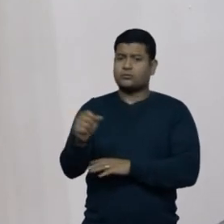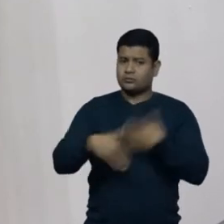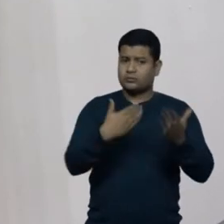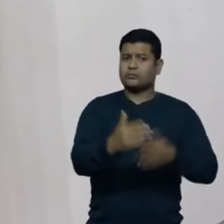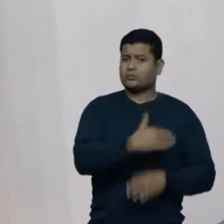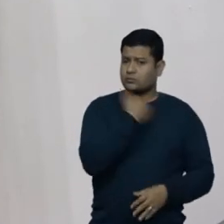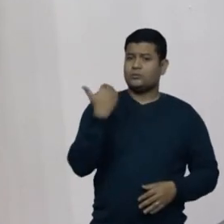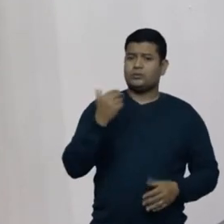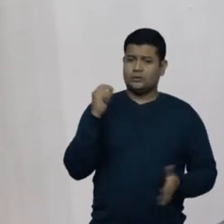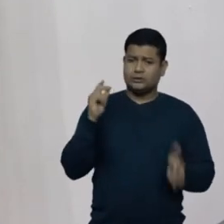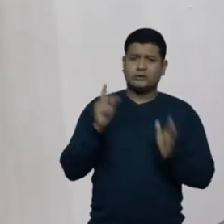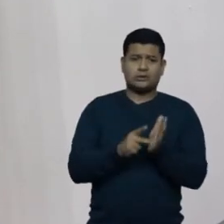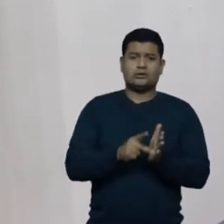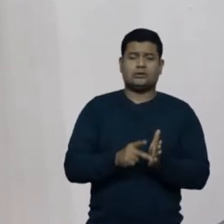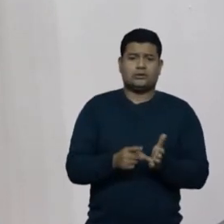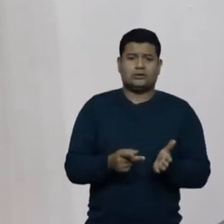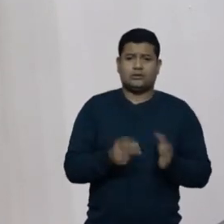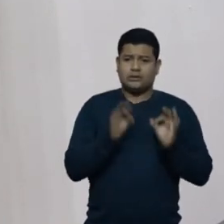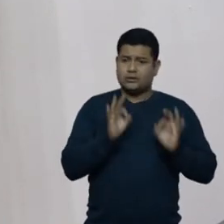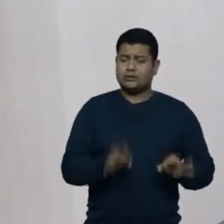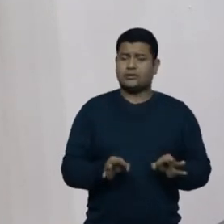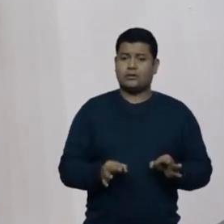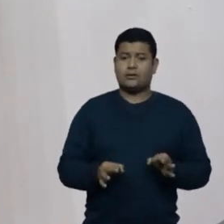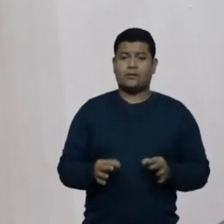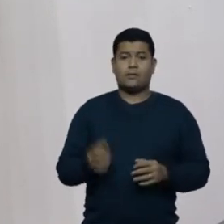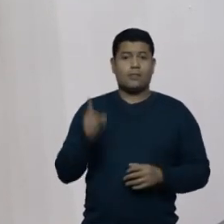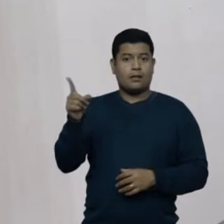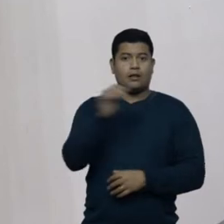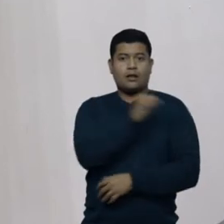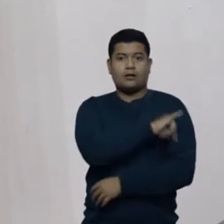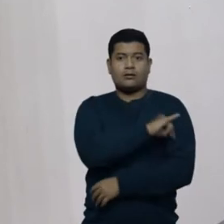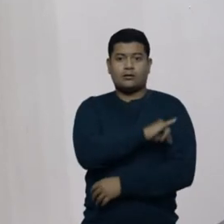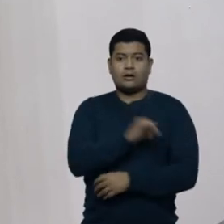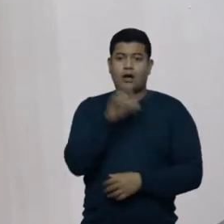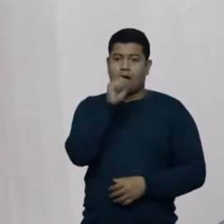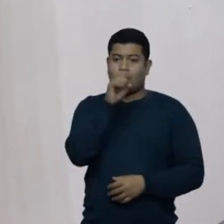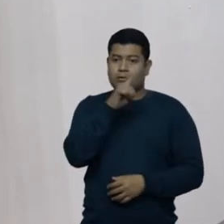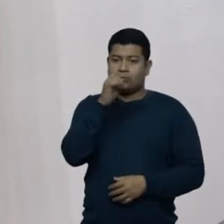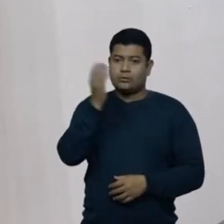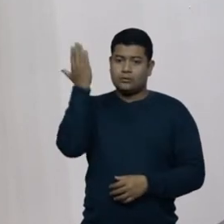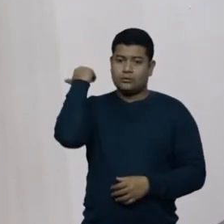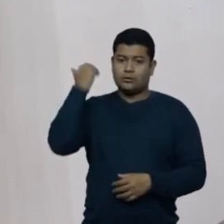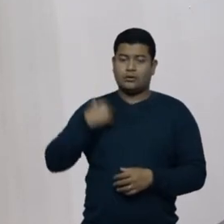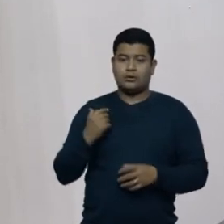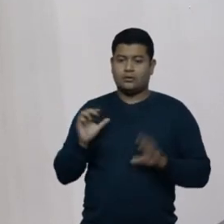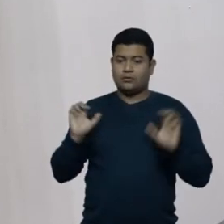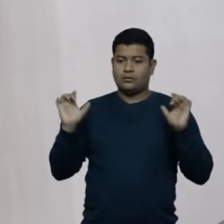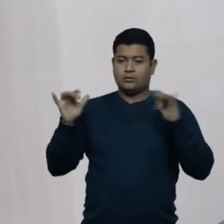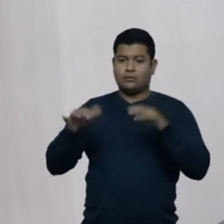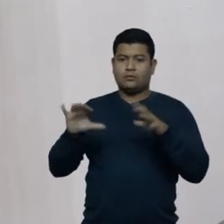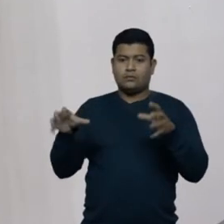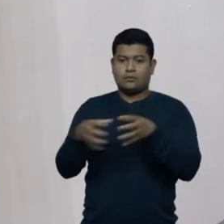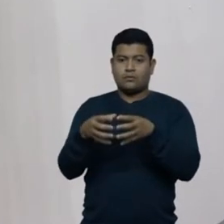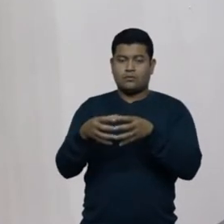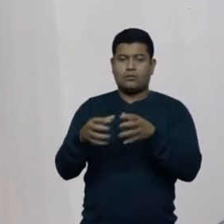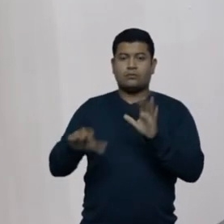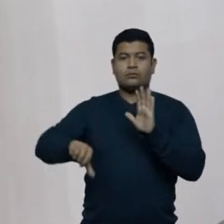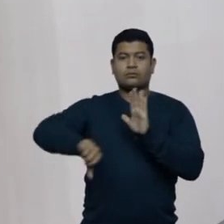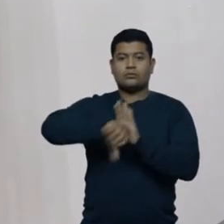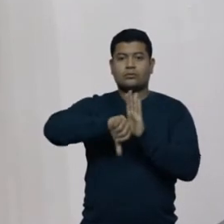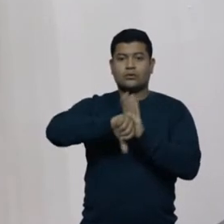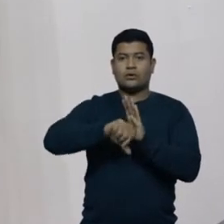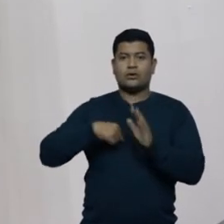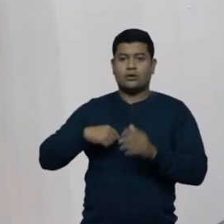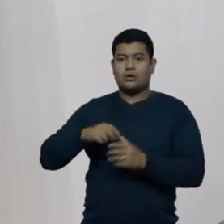Rio de Janeiro, as facções criminosas se reuniram e condenaram à